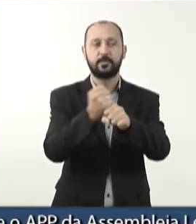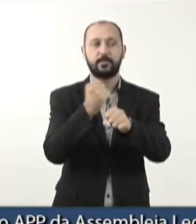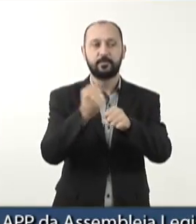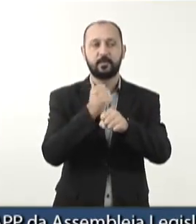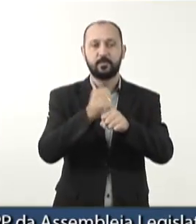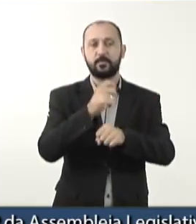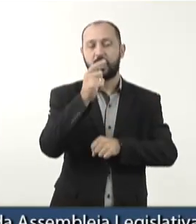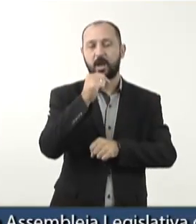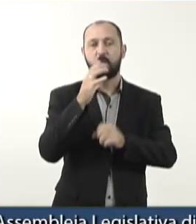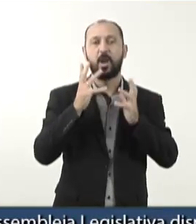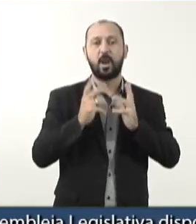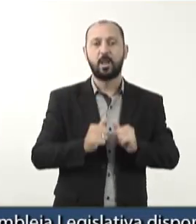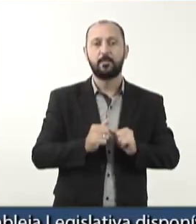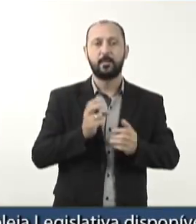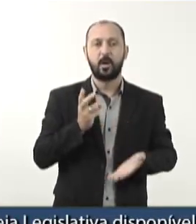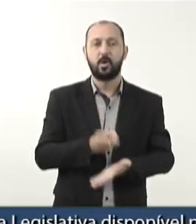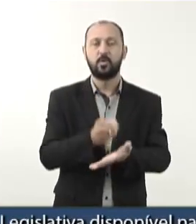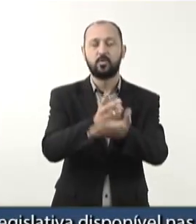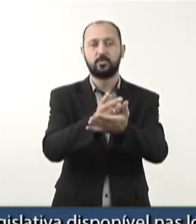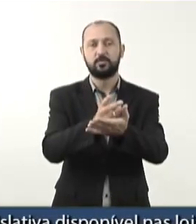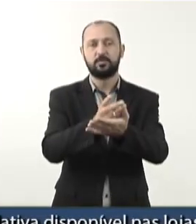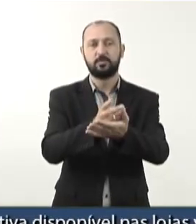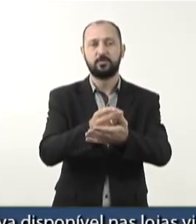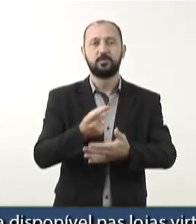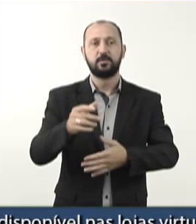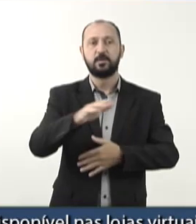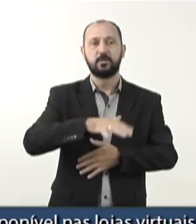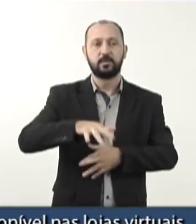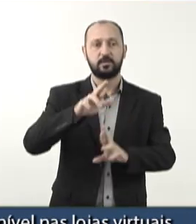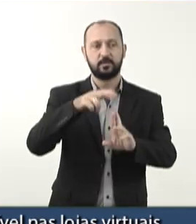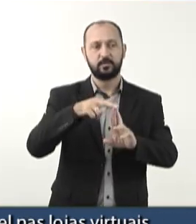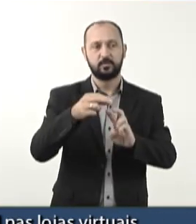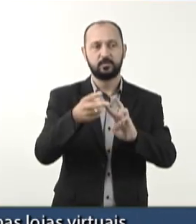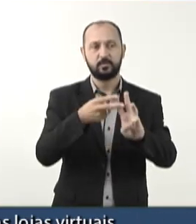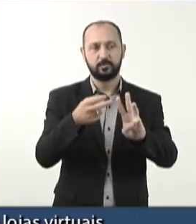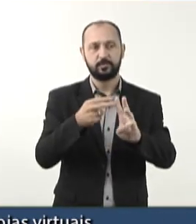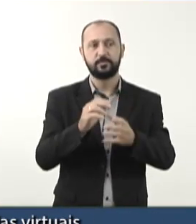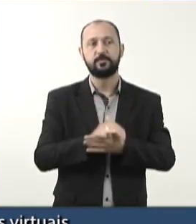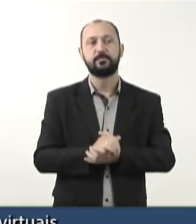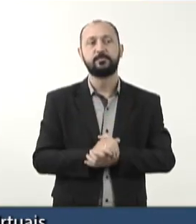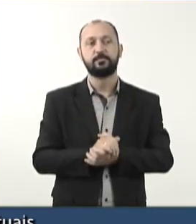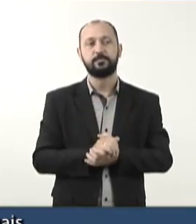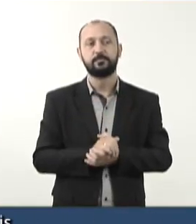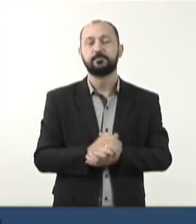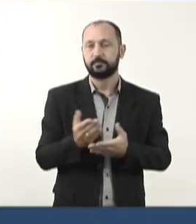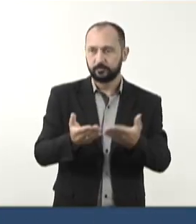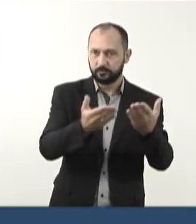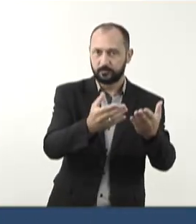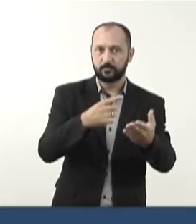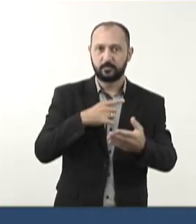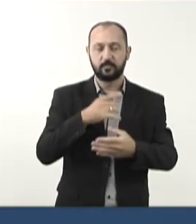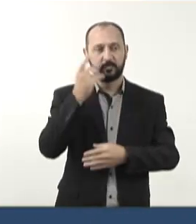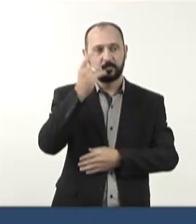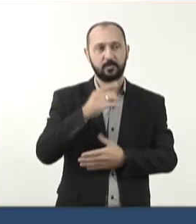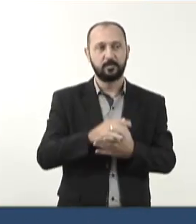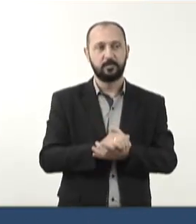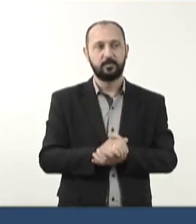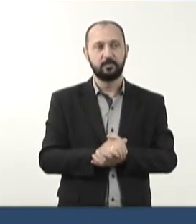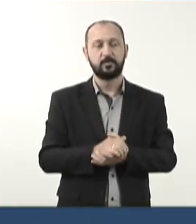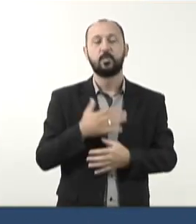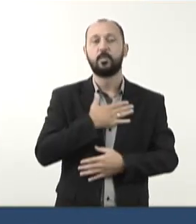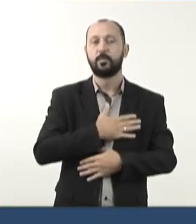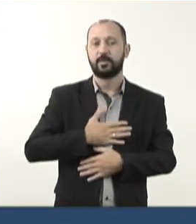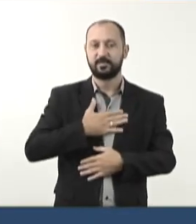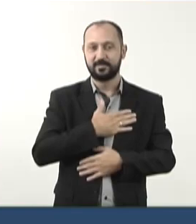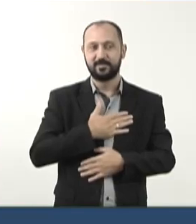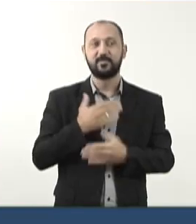colocar água potável permanente e duradoura na reserva indígena. Vou conceder uma parte da Vossa Excelência com